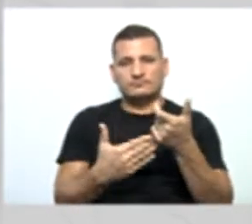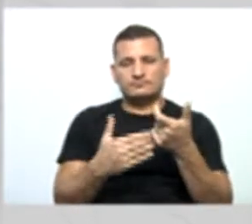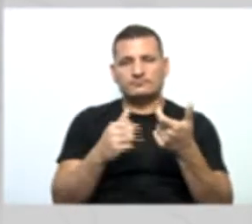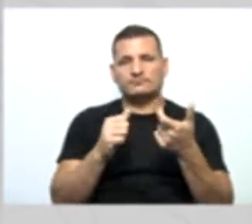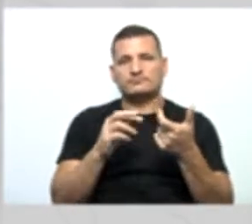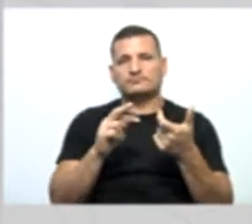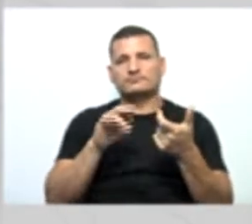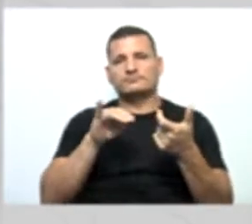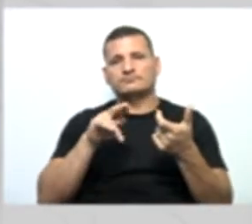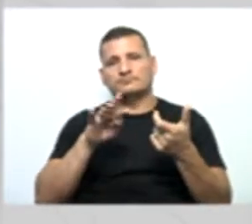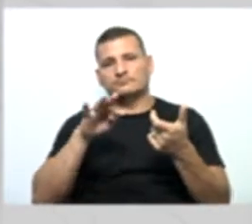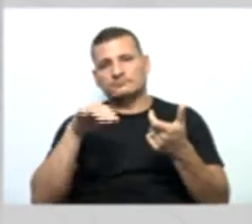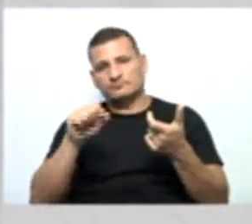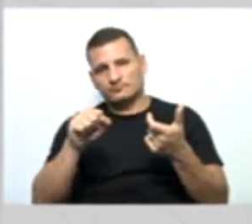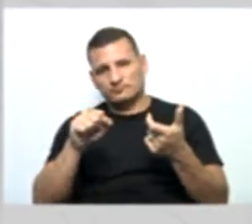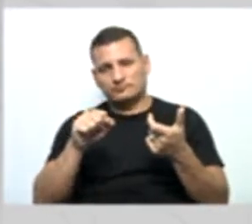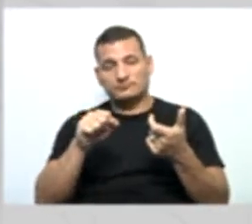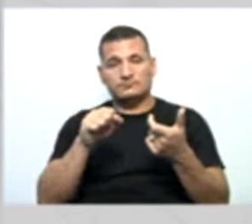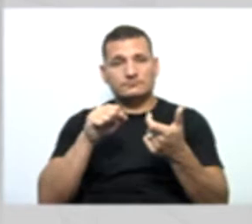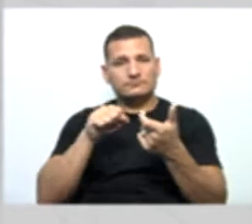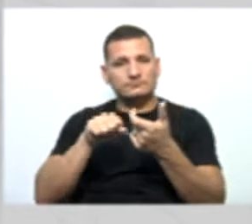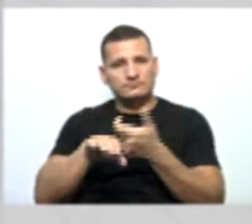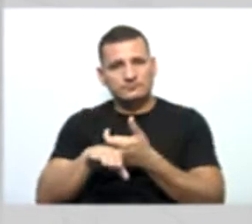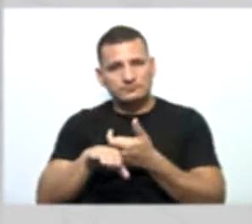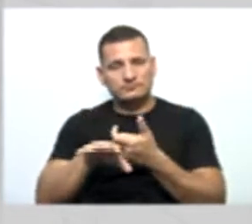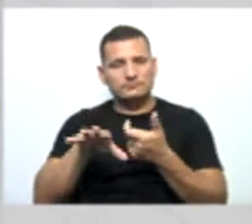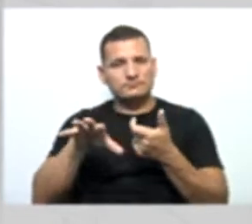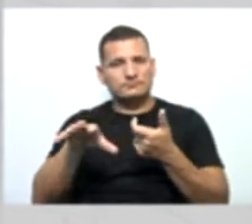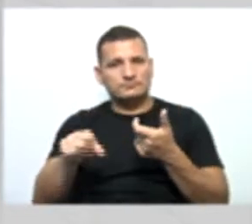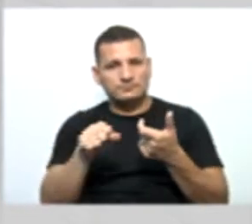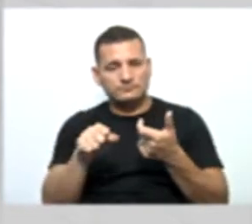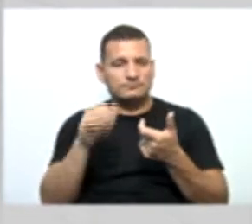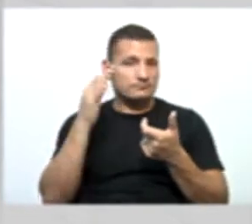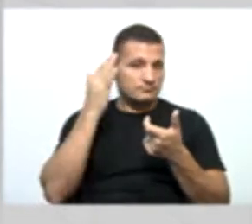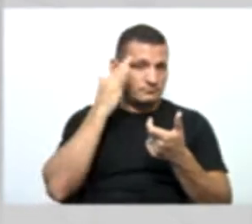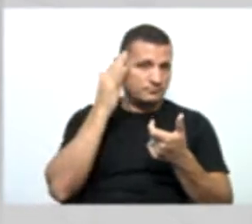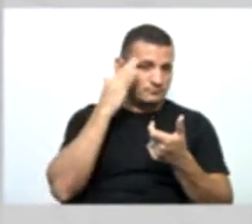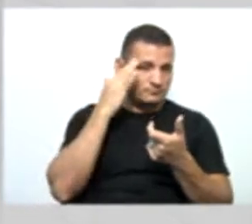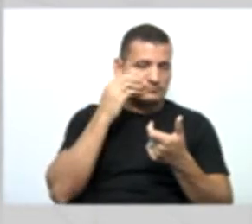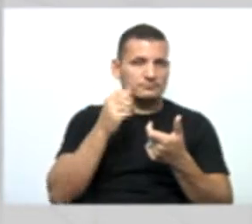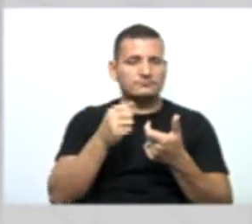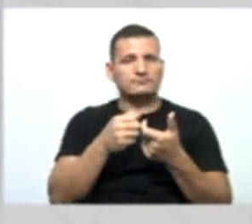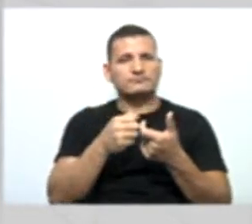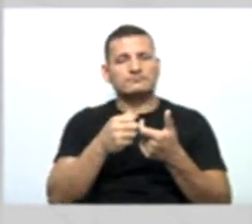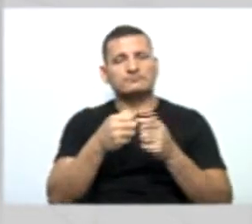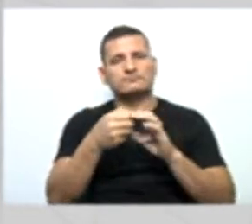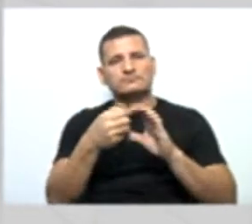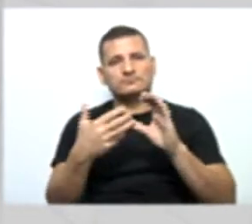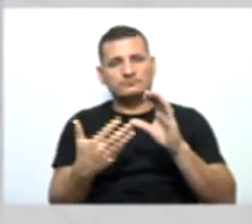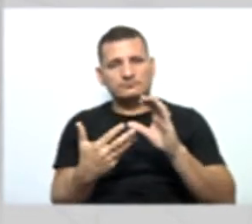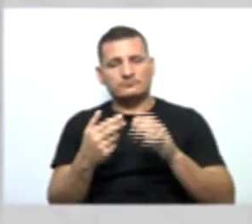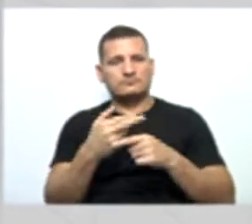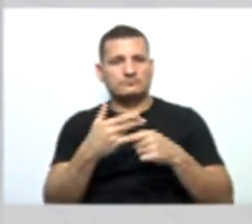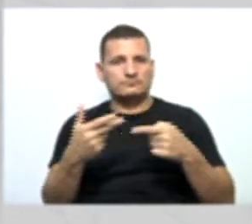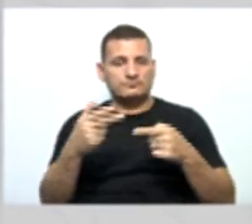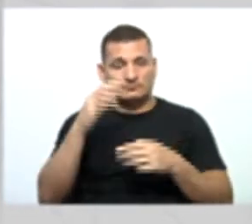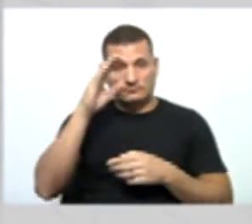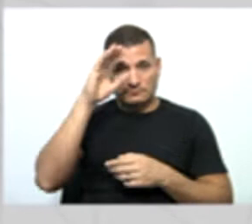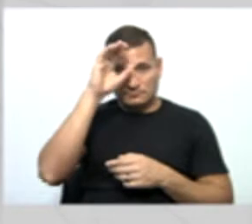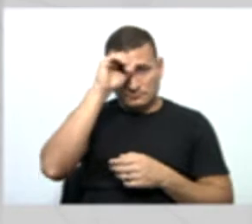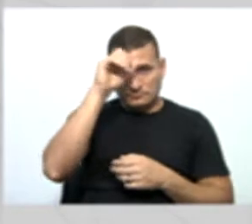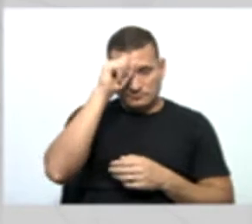métodos get e set. Entender as características de um objeto. Aprender os